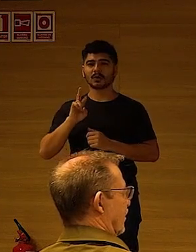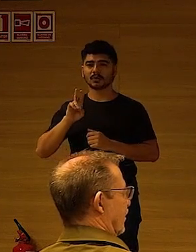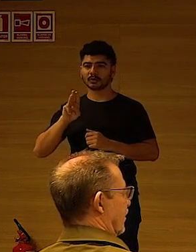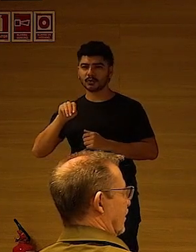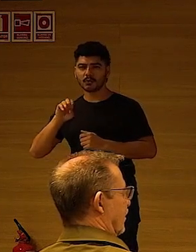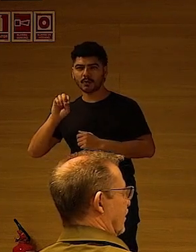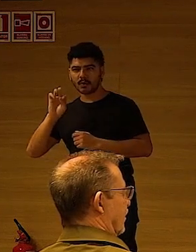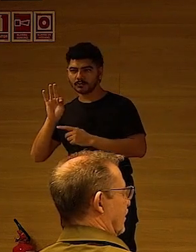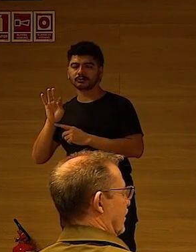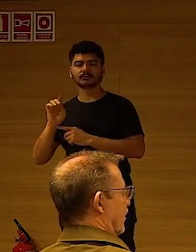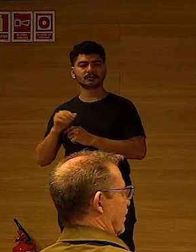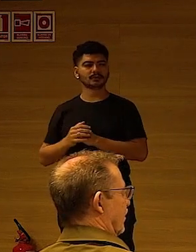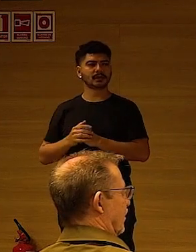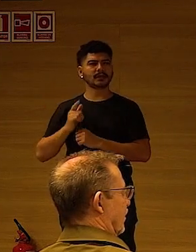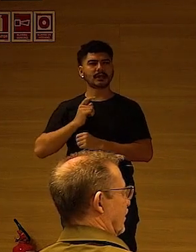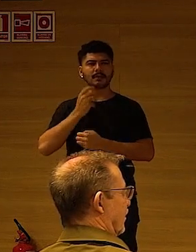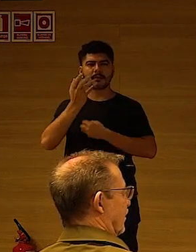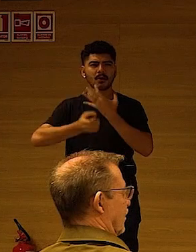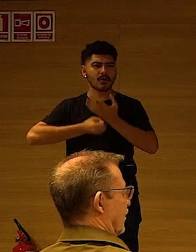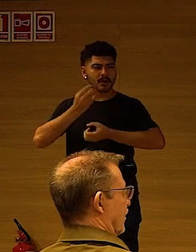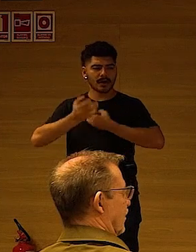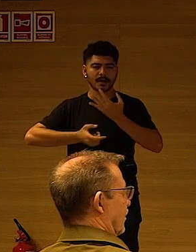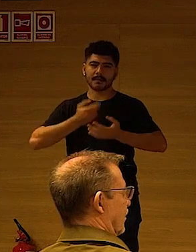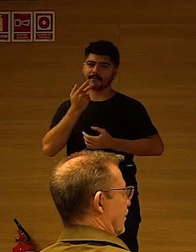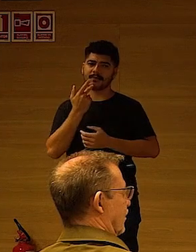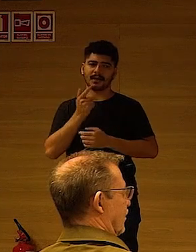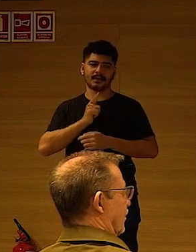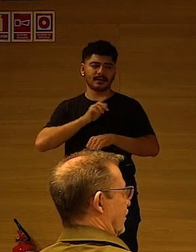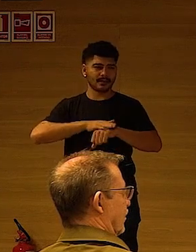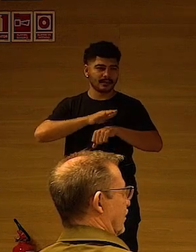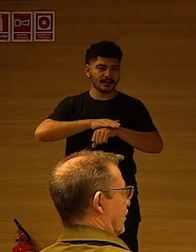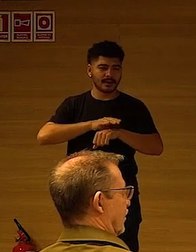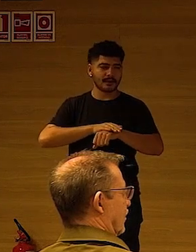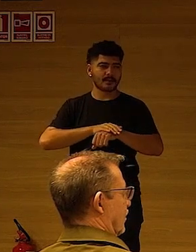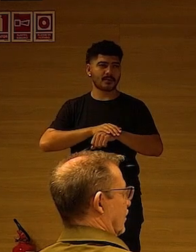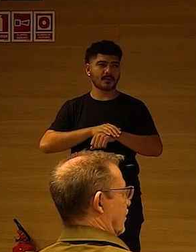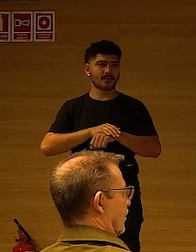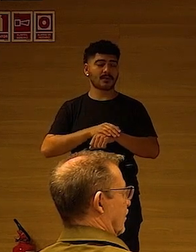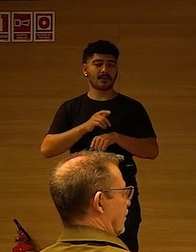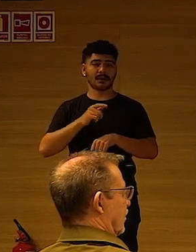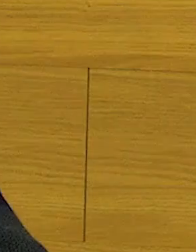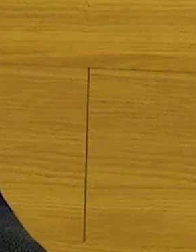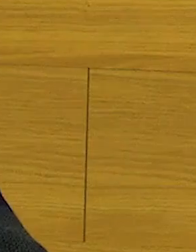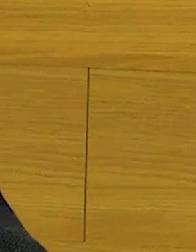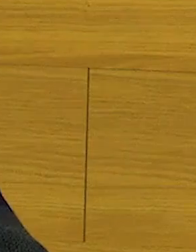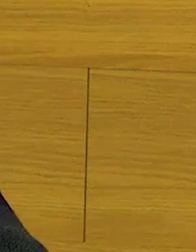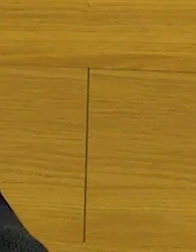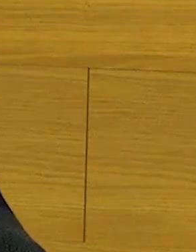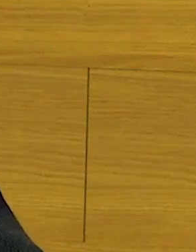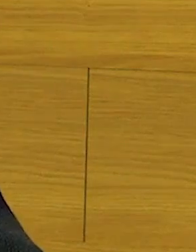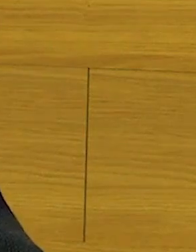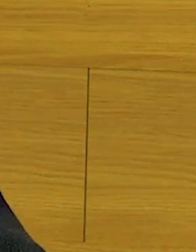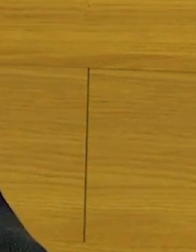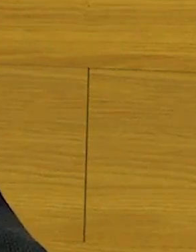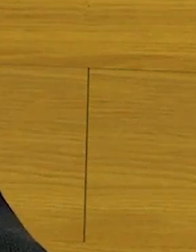poema, né? Que diz: chega um tempo que não se diz mais, meu Deus, chega um tempo que se diz mais, meu amor, e aí vai ele